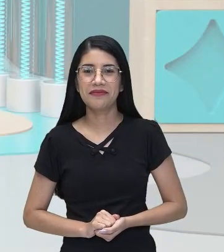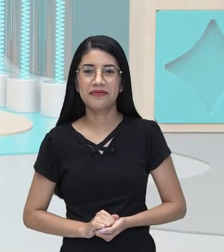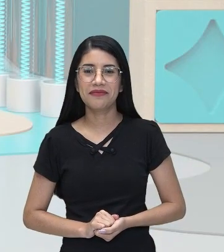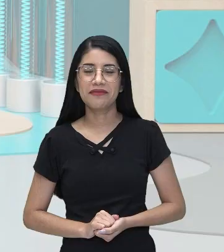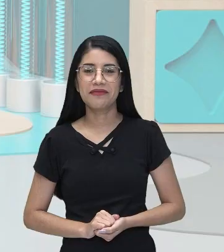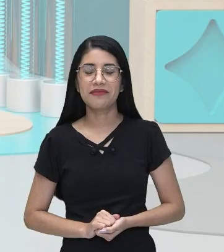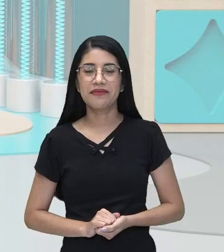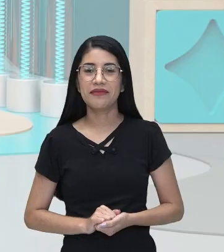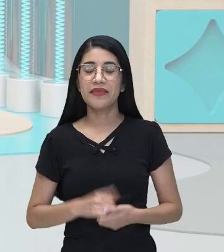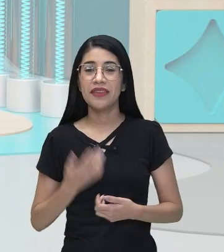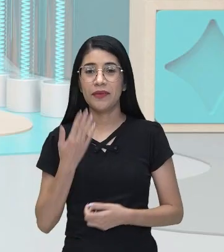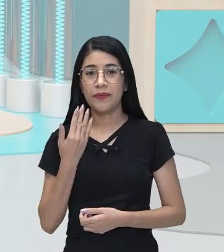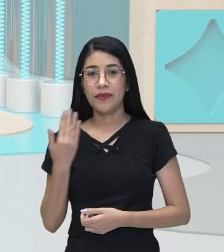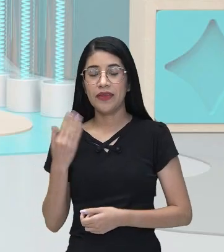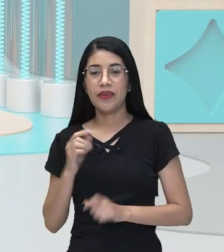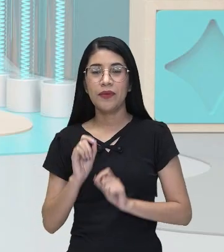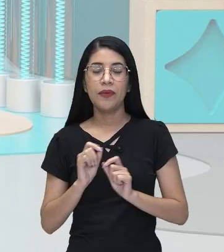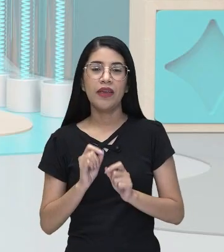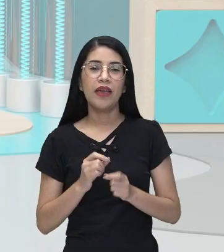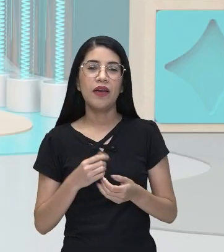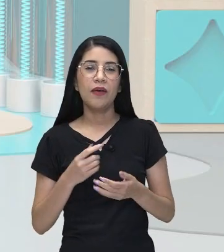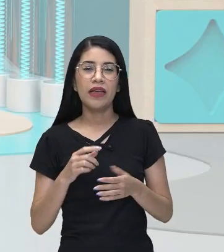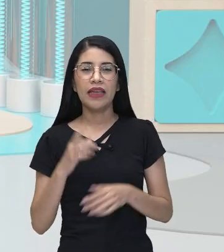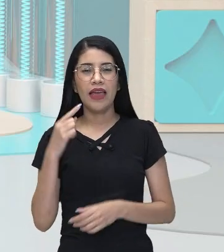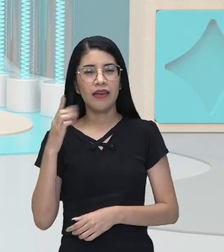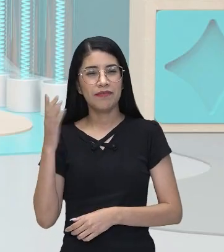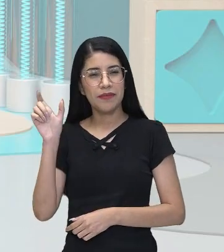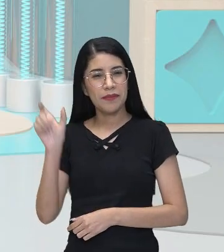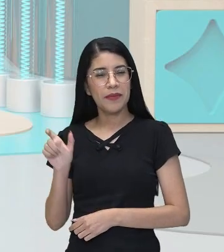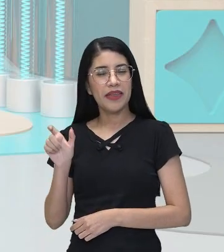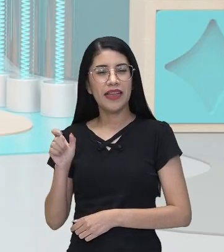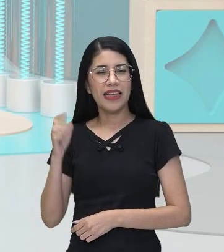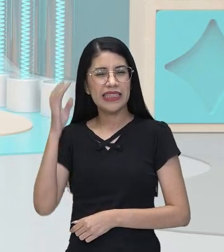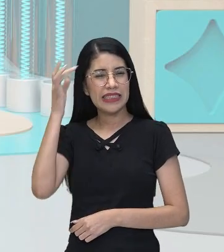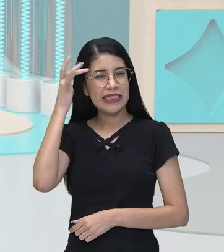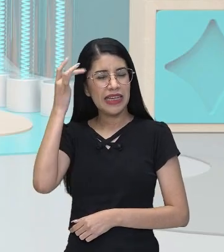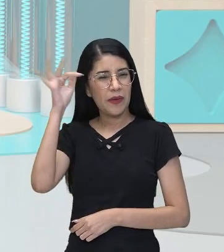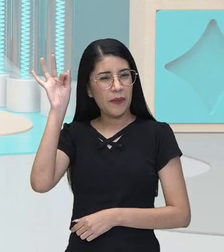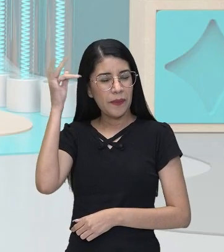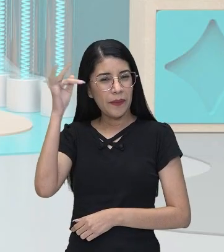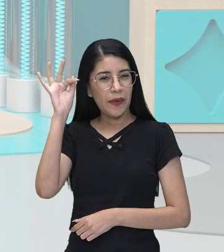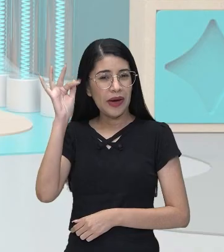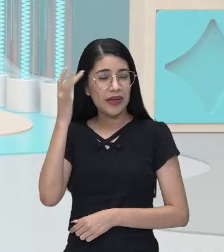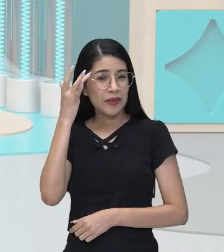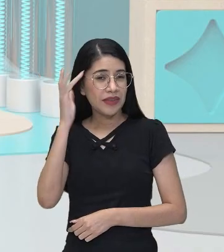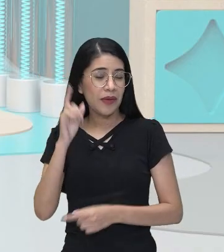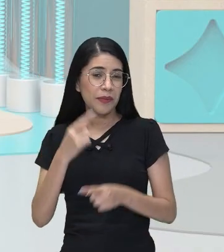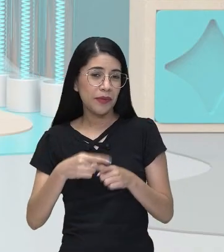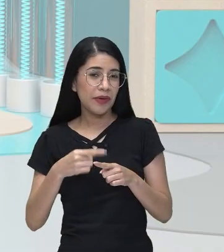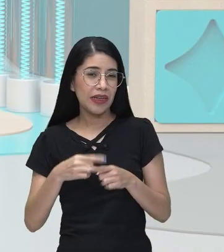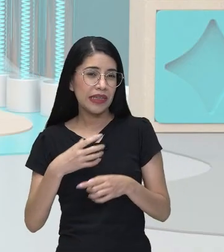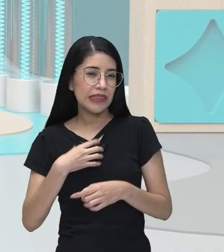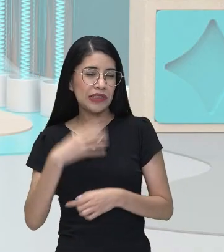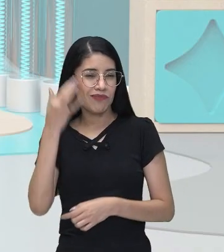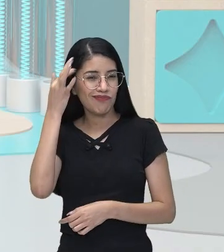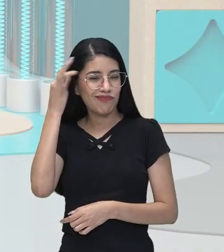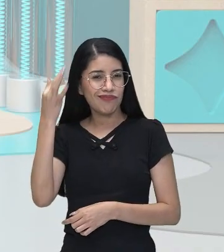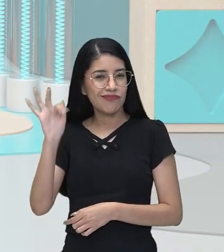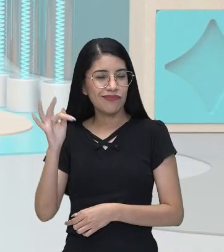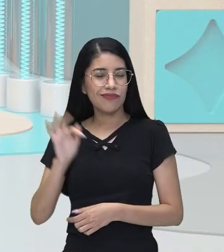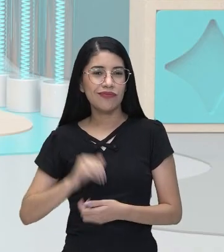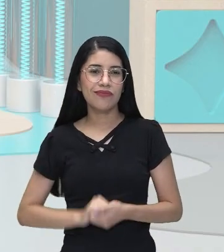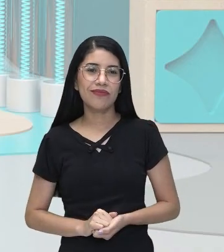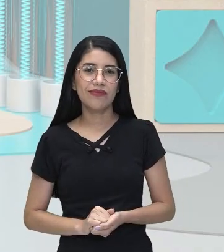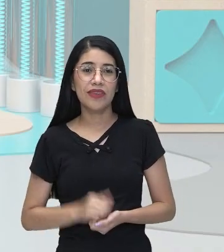Então tá aí, ó, né? A nossa amiga que está morrendo de dor de cabeça, né? E ela não sabe. Então vamos ver aí os fatores aí, ó. Tá aí,